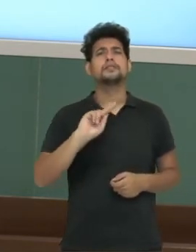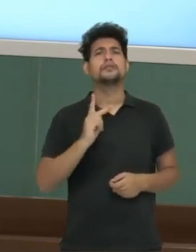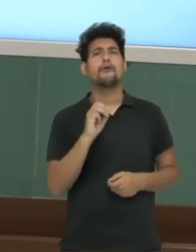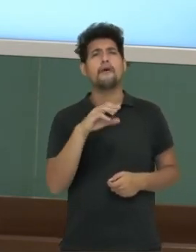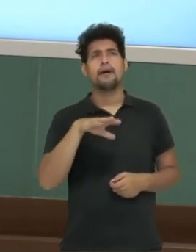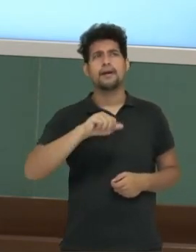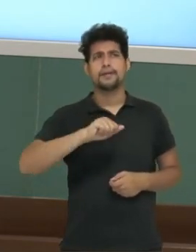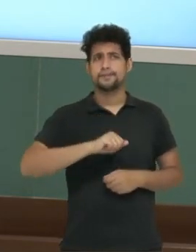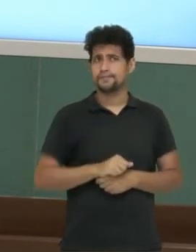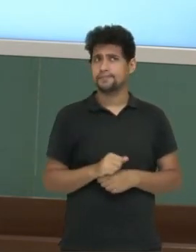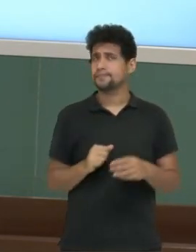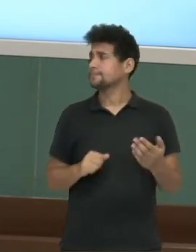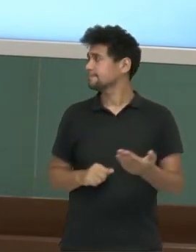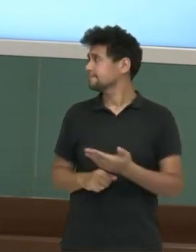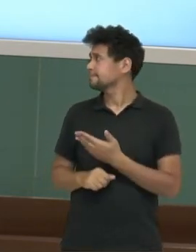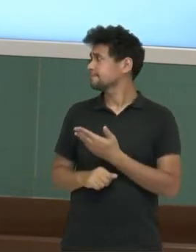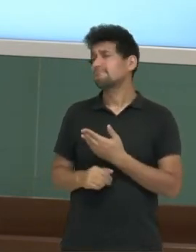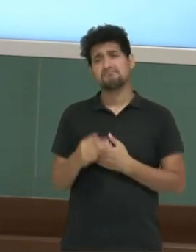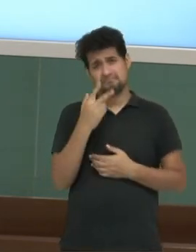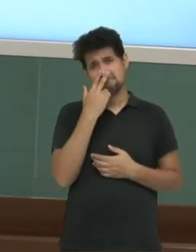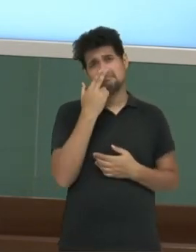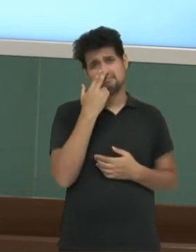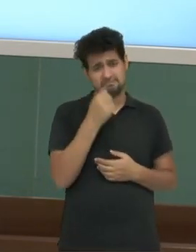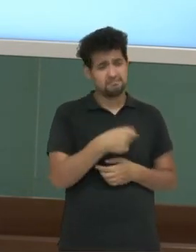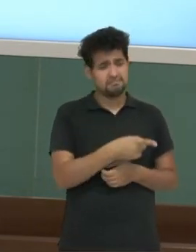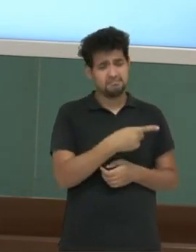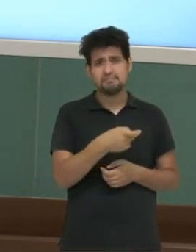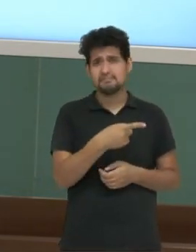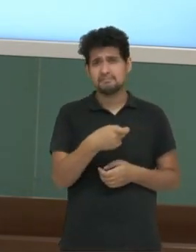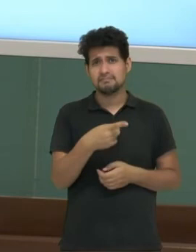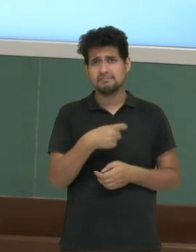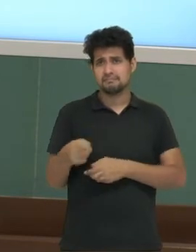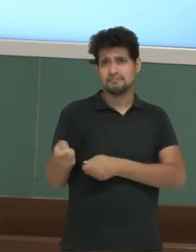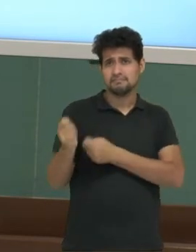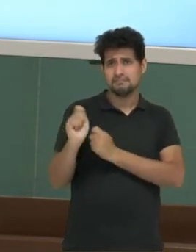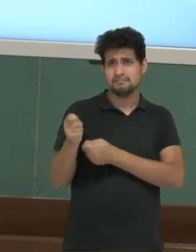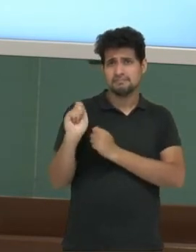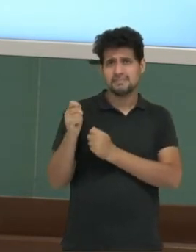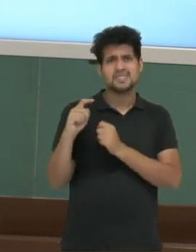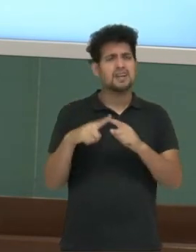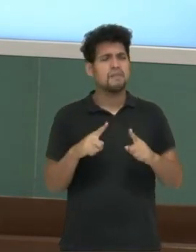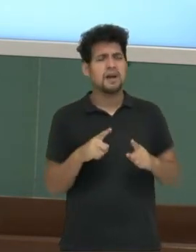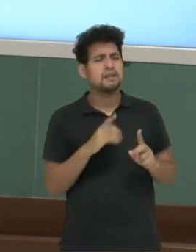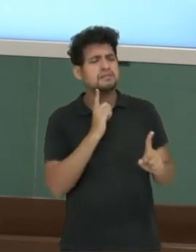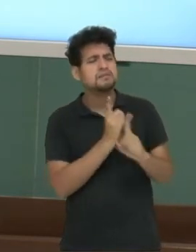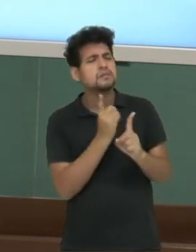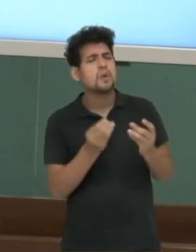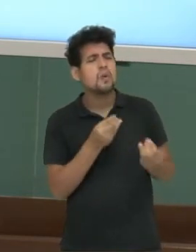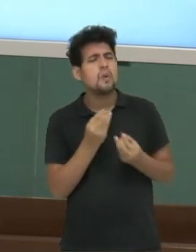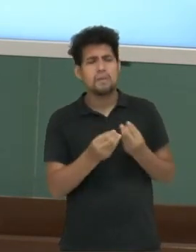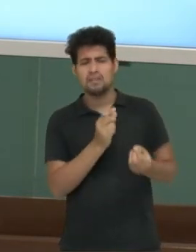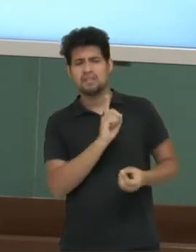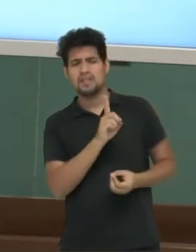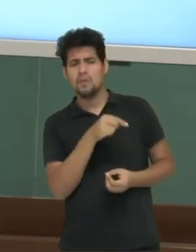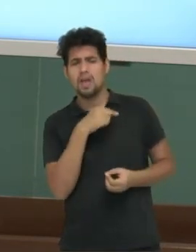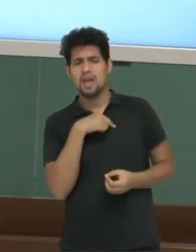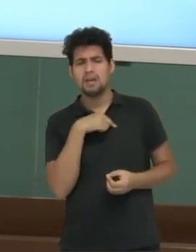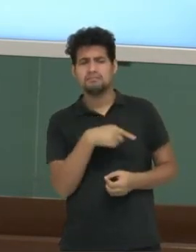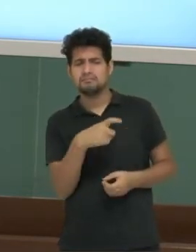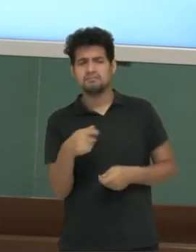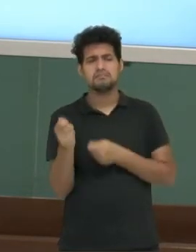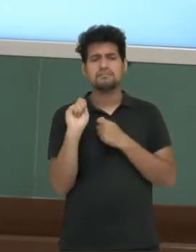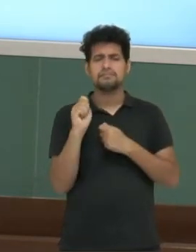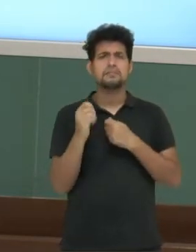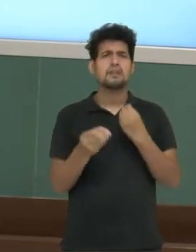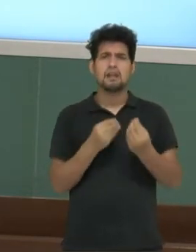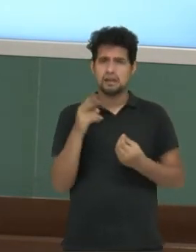passa, sim, por minhoca, não passa? Mas como que eu sei que não é uma minhoca? Se você relembrar das aulas